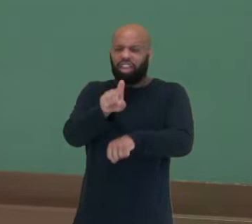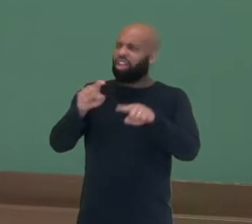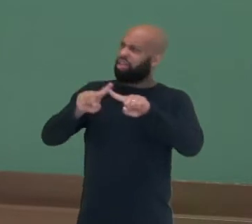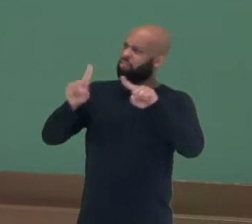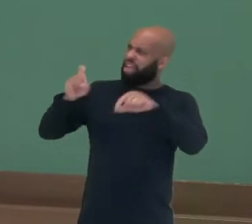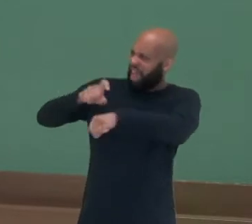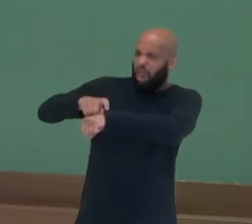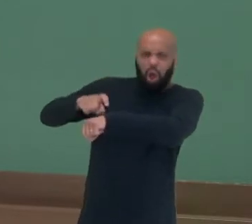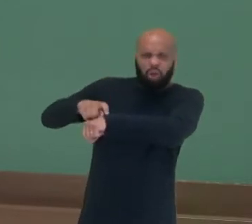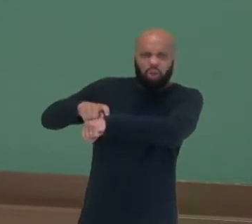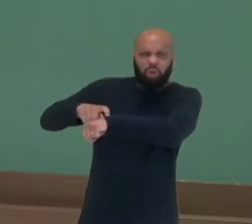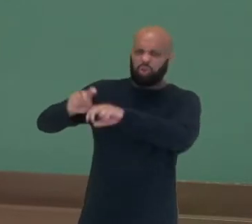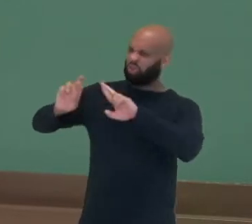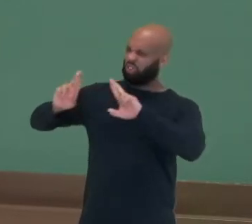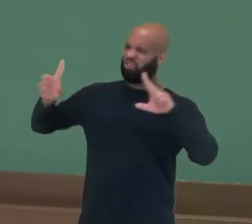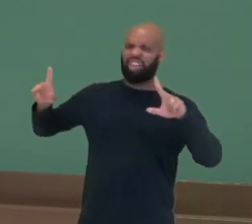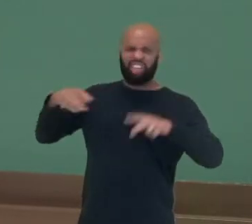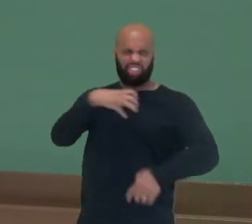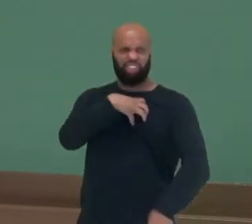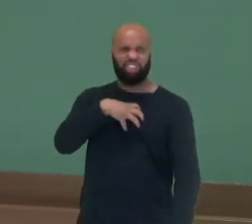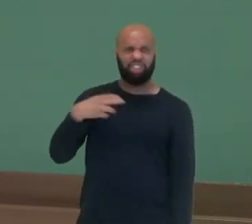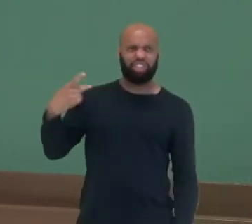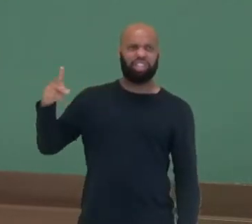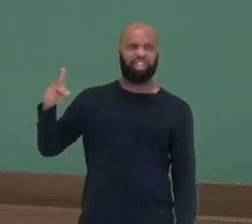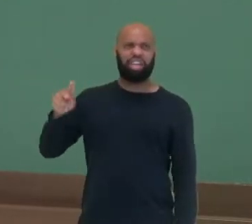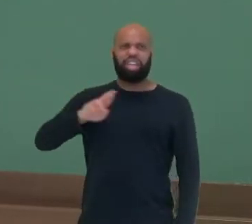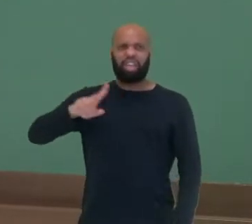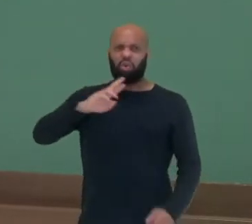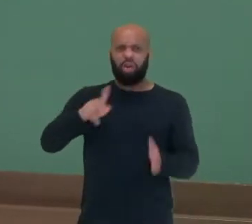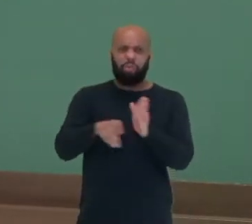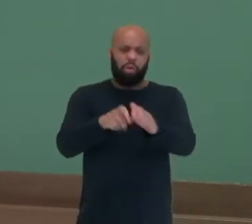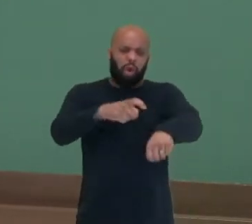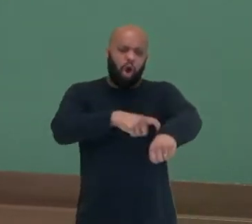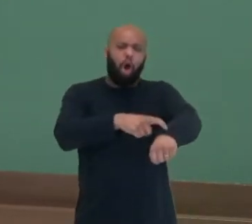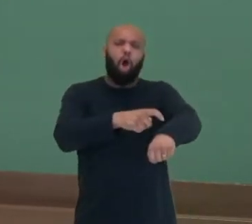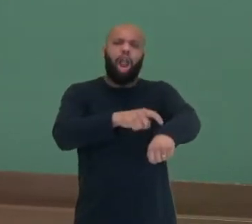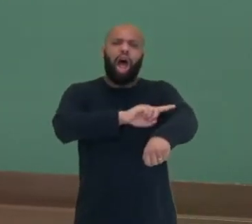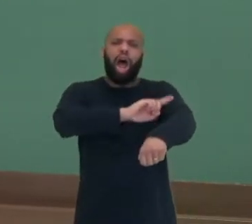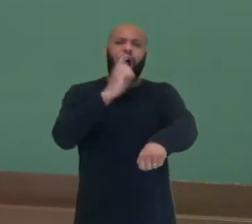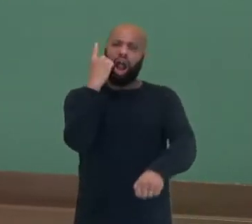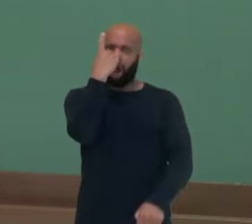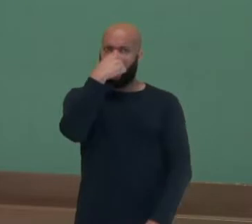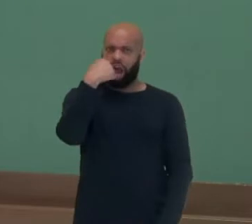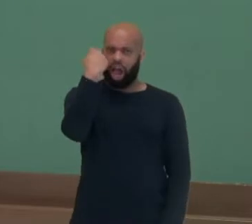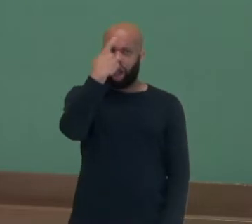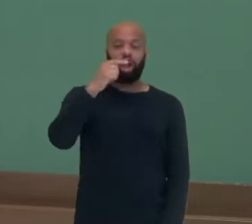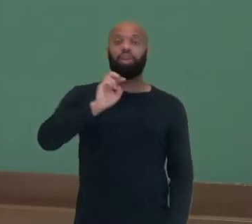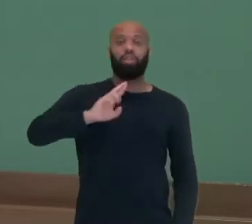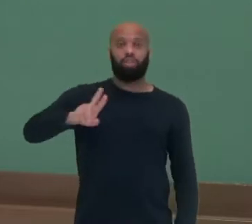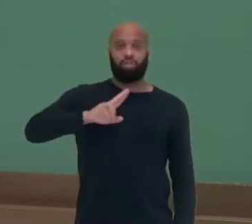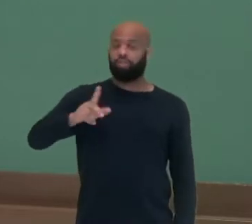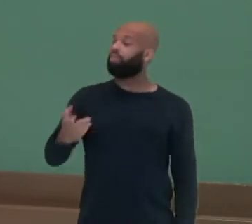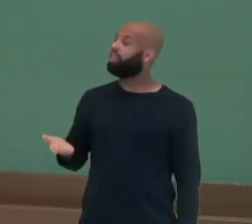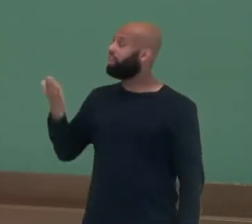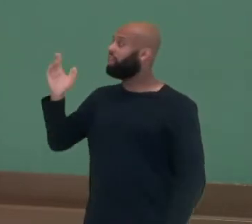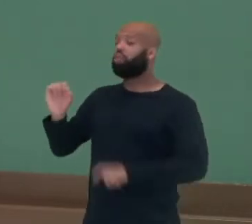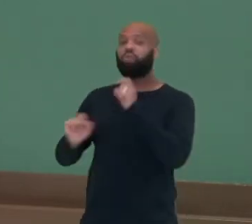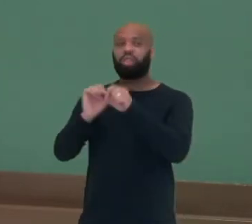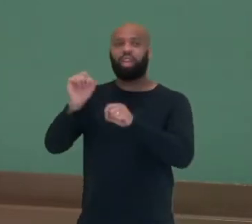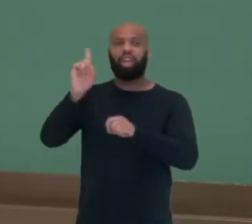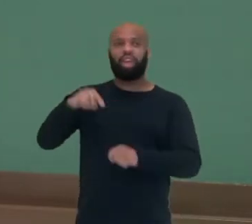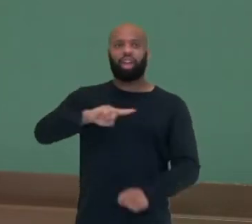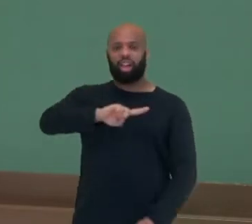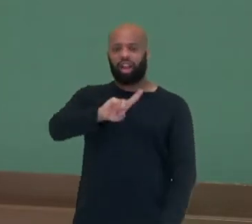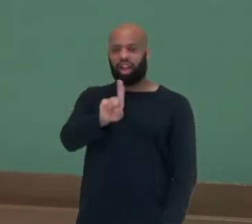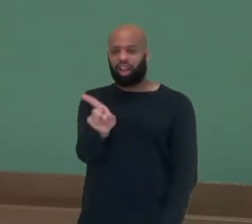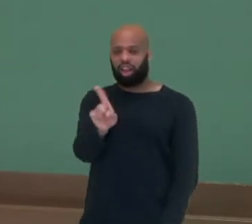relógio tá tão diferente. Ele não é um relógio que marca horas. Não. Esse é o famoso